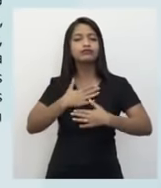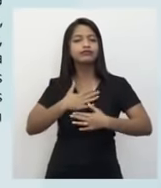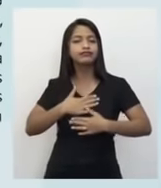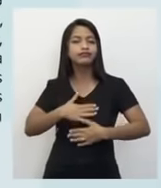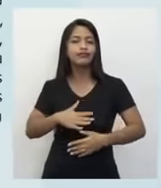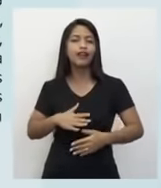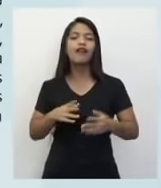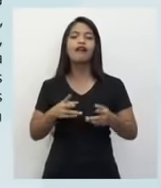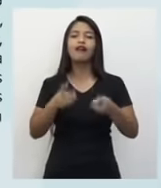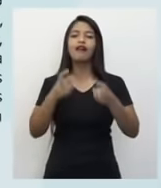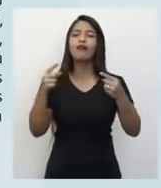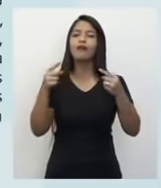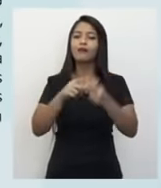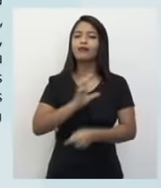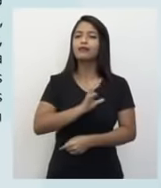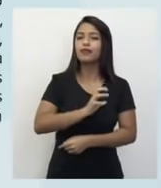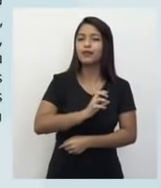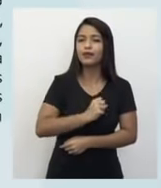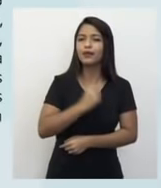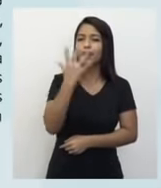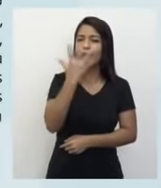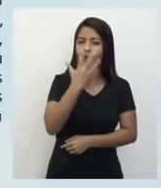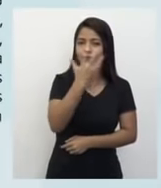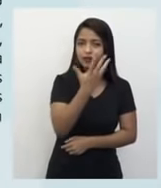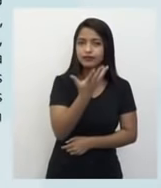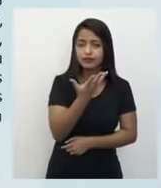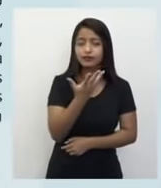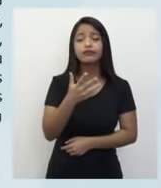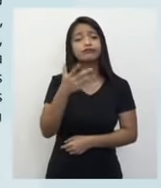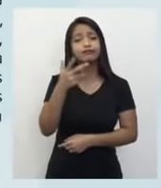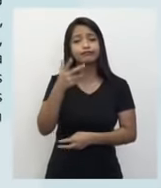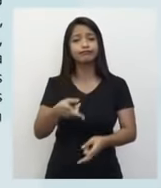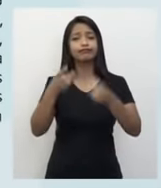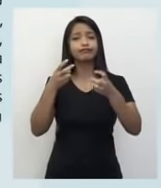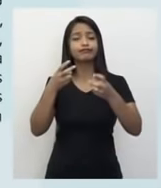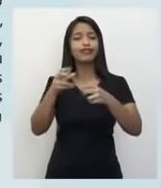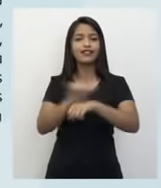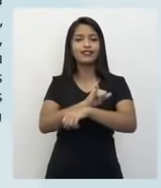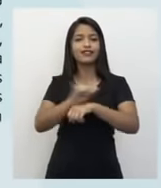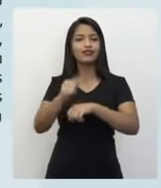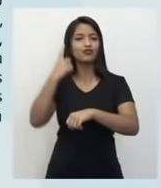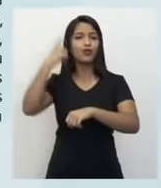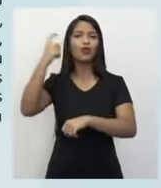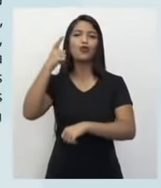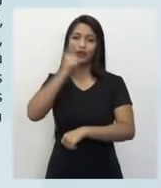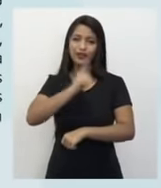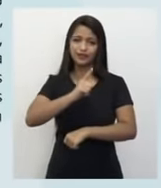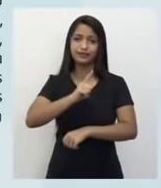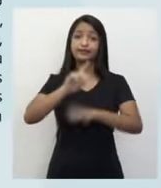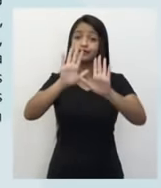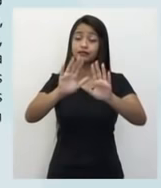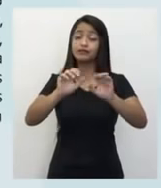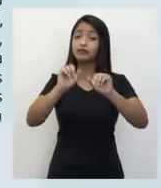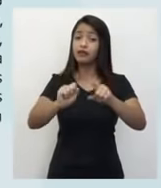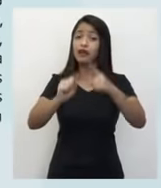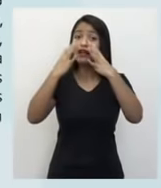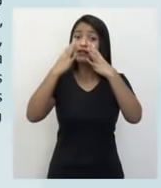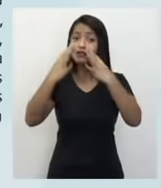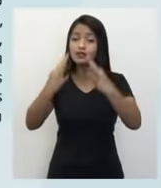mais melodiosa. Aí a gente consegue ver bem essa questão da sonoplastia. Mas a gente pode começar a prestar atenção na sonoplastia